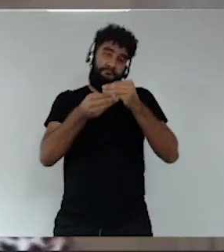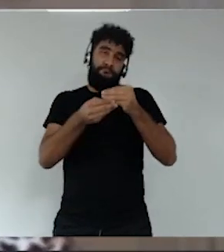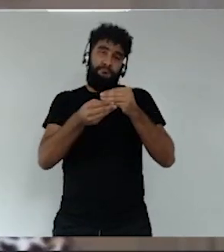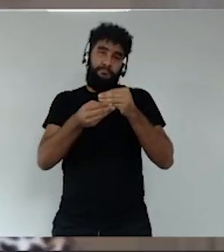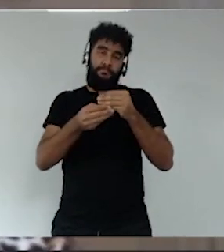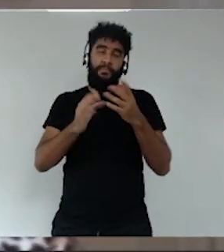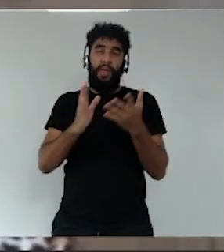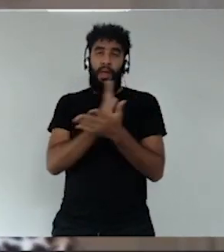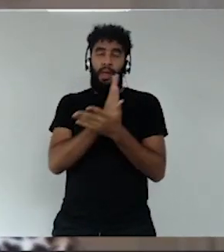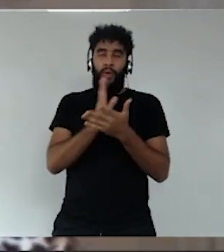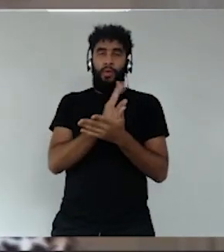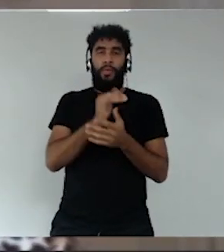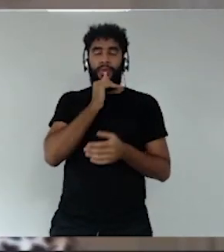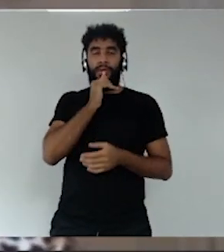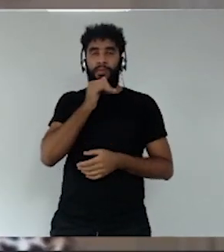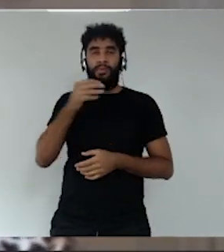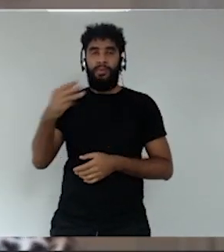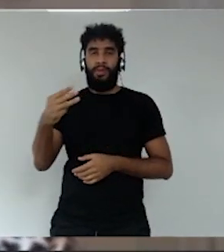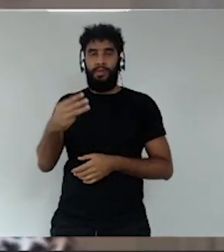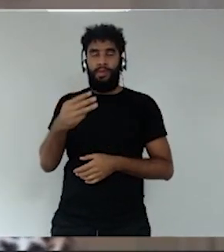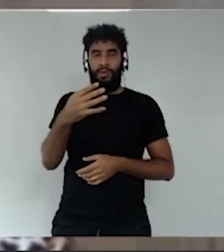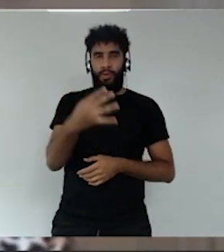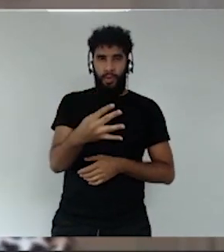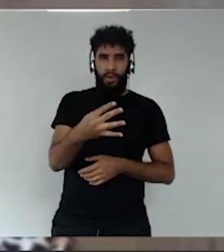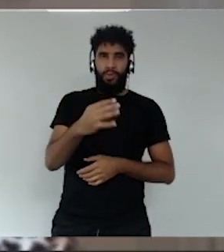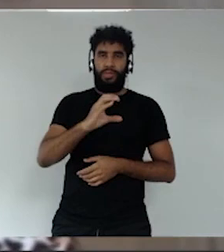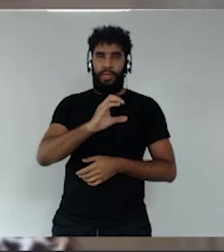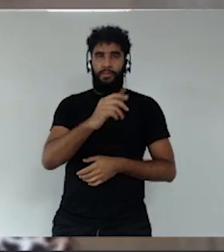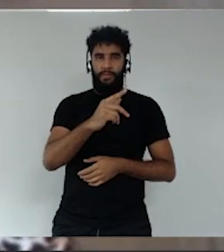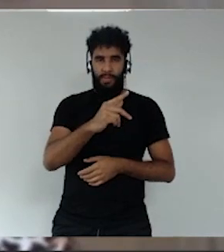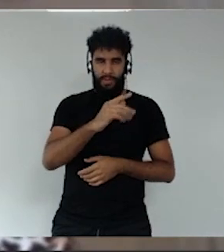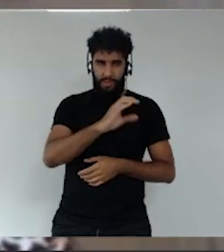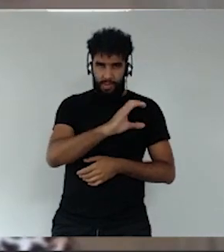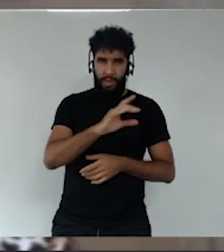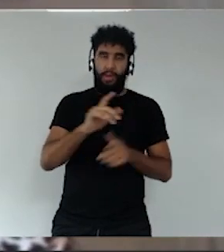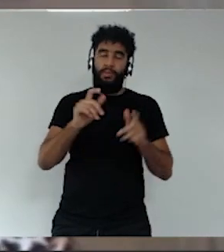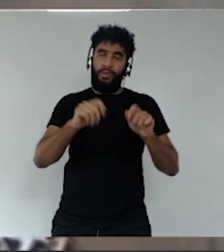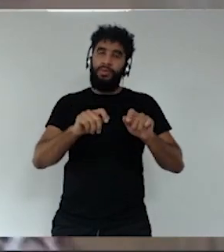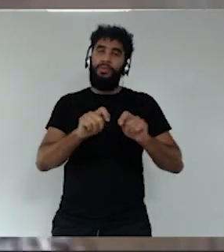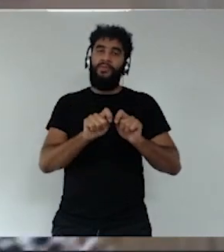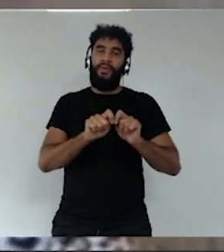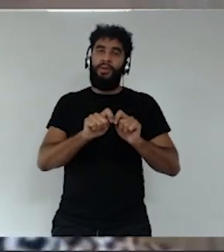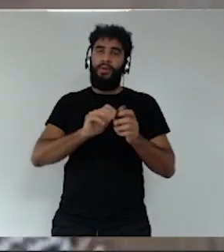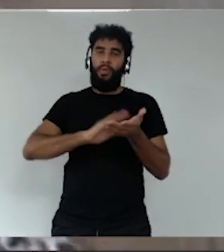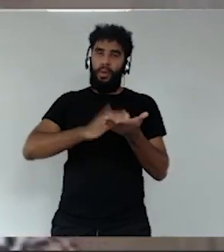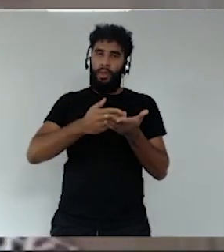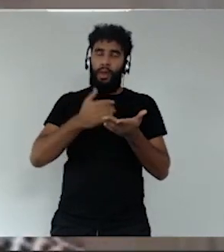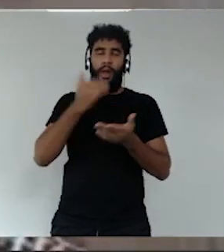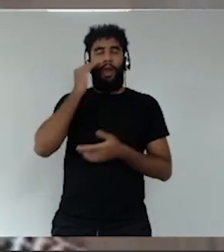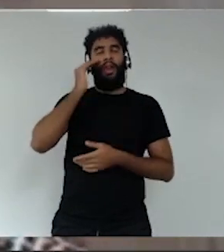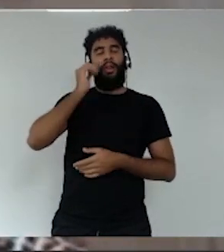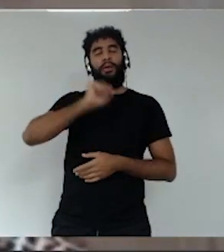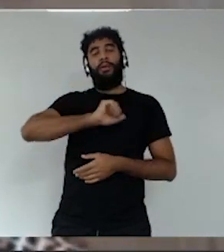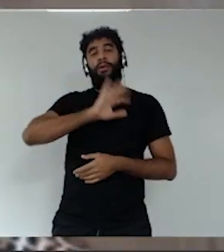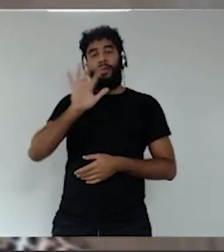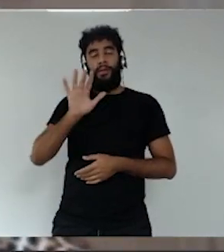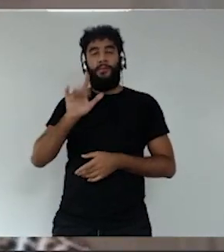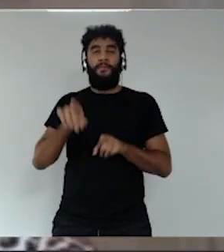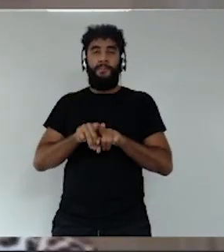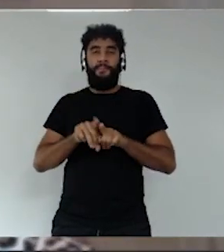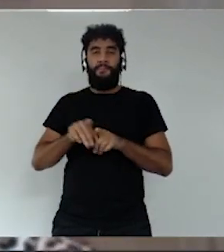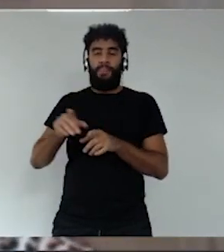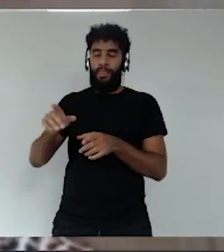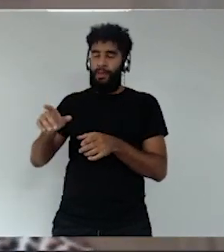como o próprio 334 do CPC, a gente deve fazer essa interpretação. E aqui, em relação à mediação